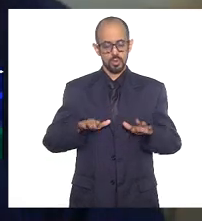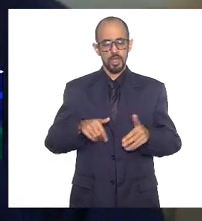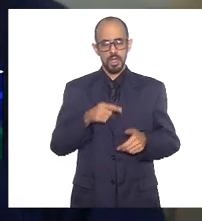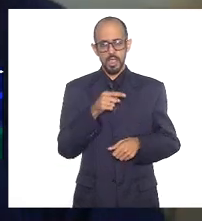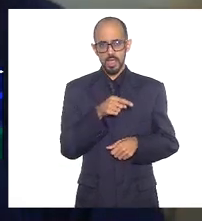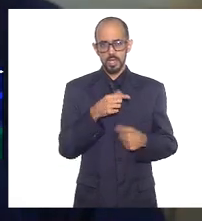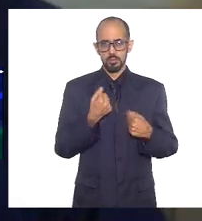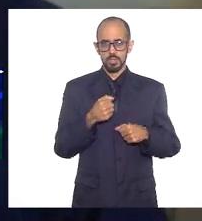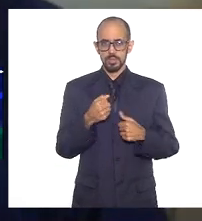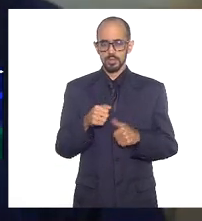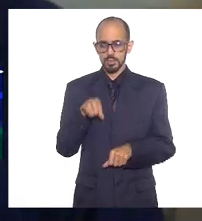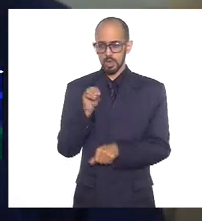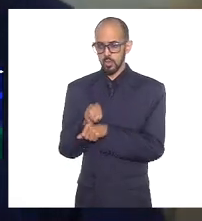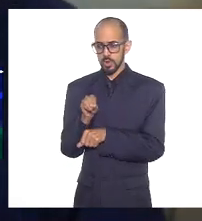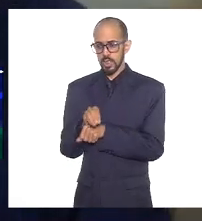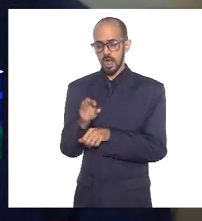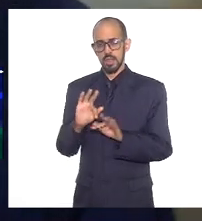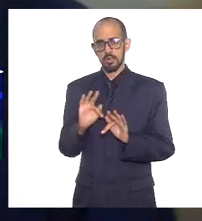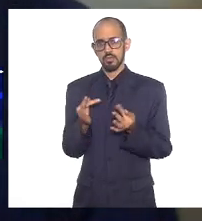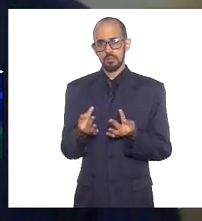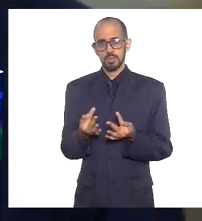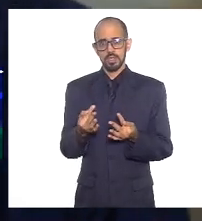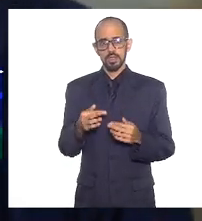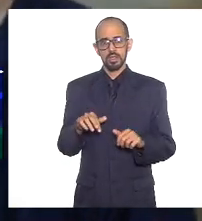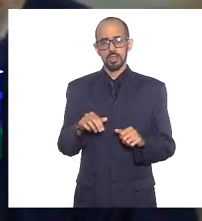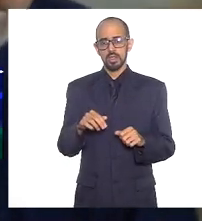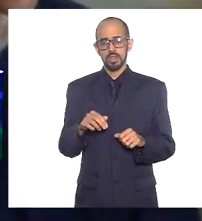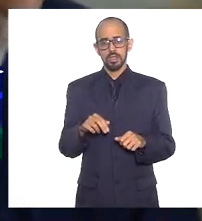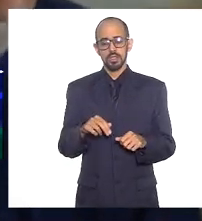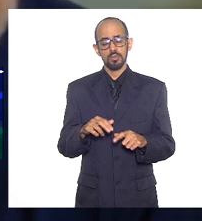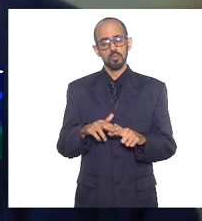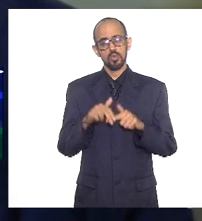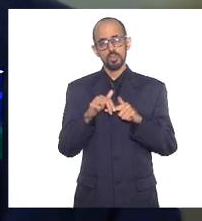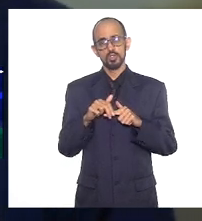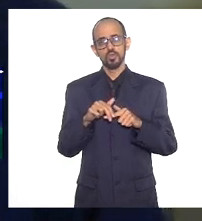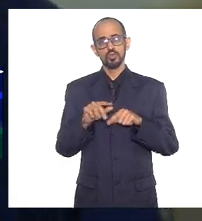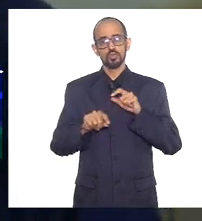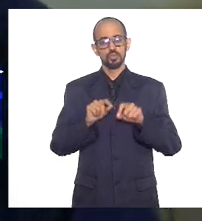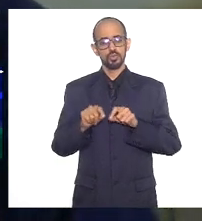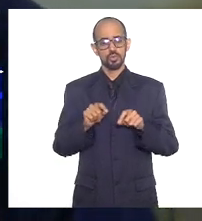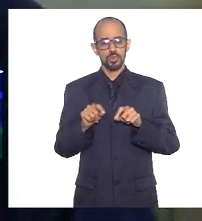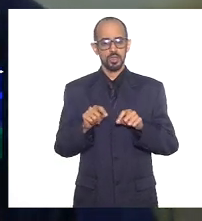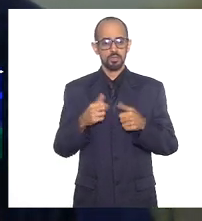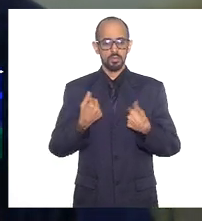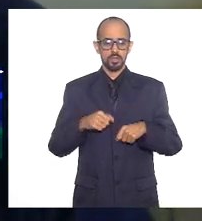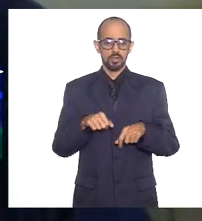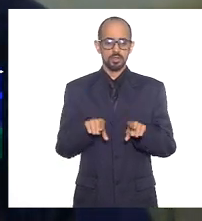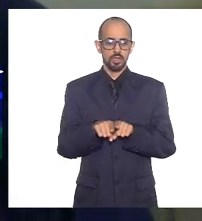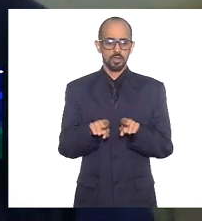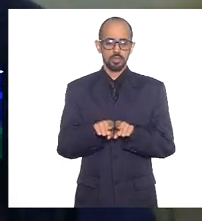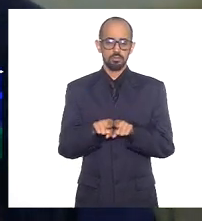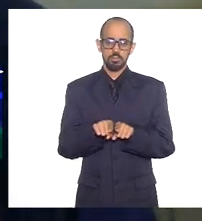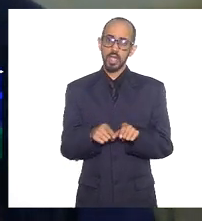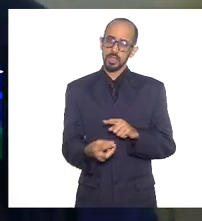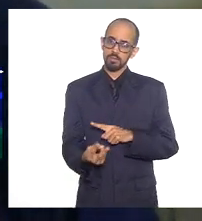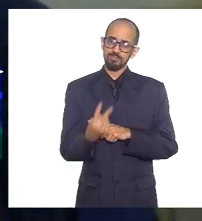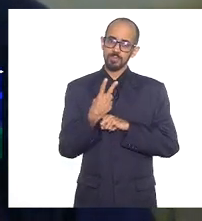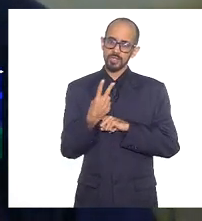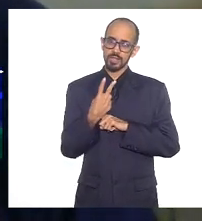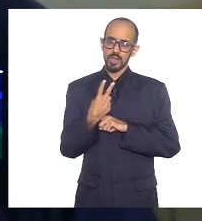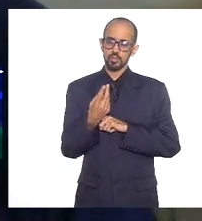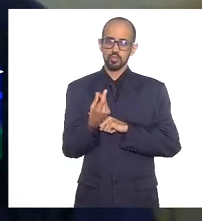sustentar a sua casa e por via de consequência muitas vezes precisa contrair empréstimo